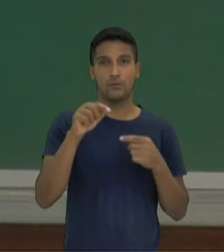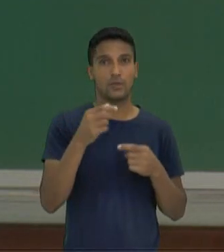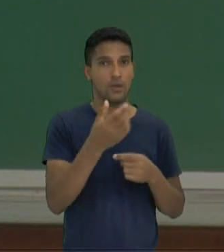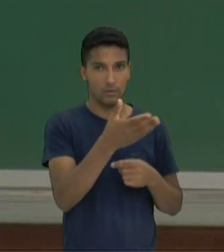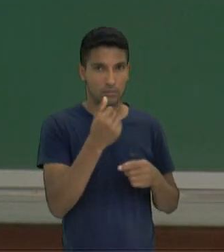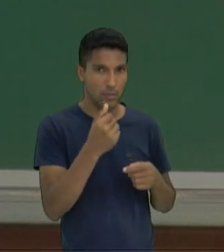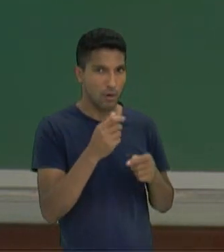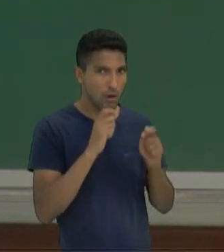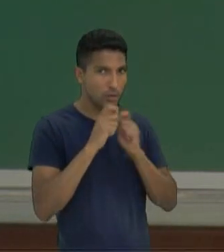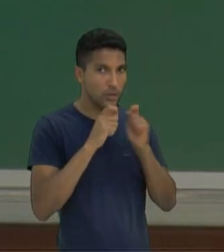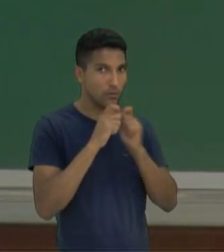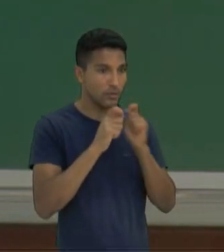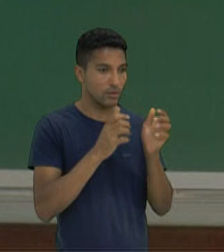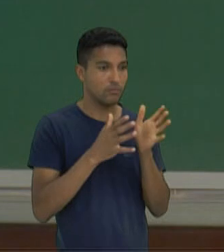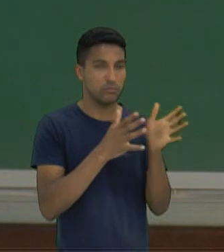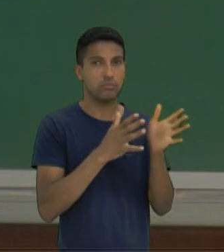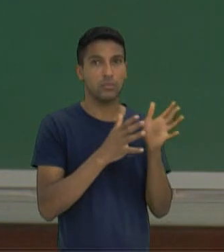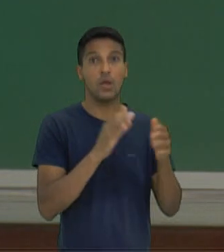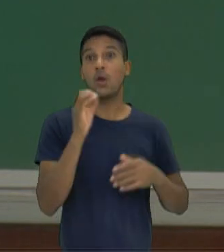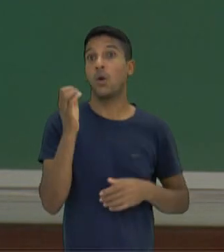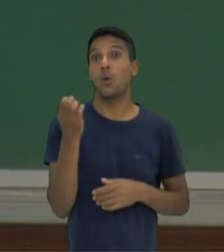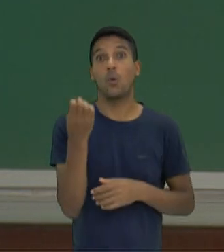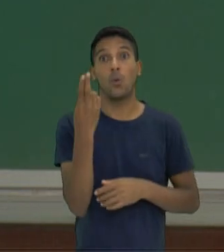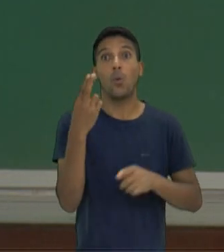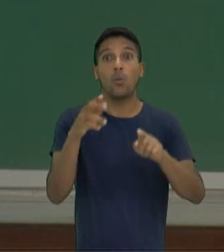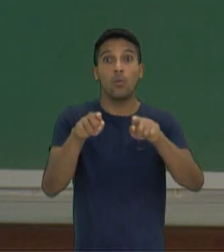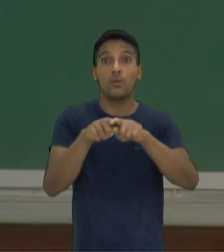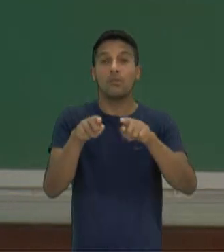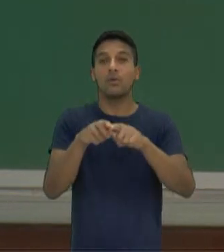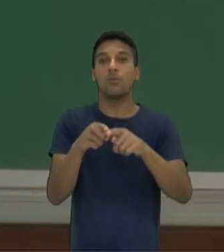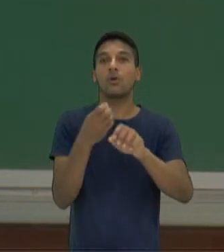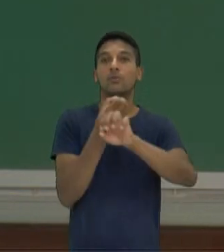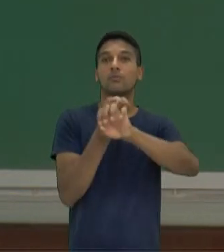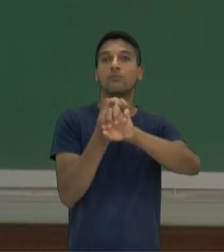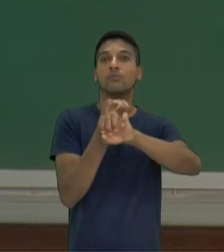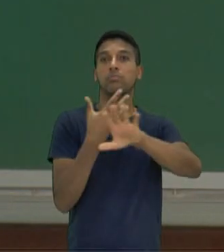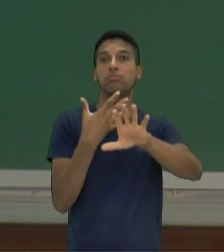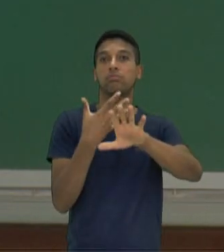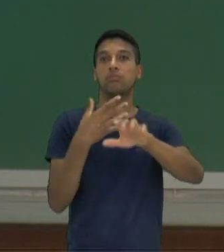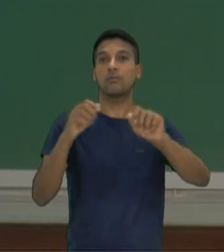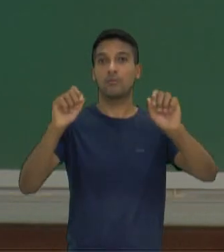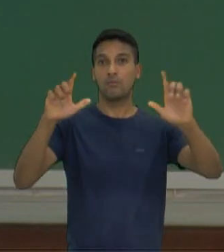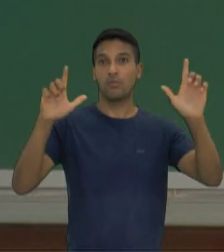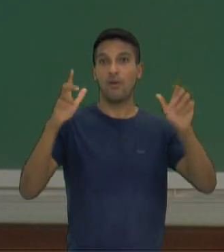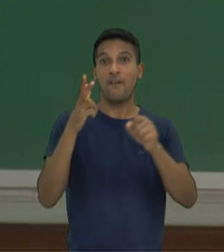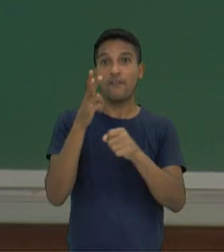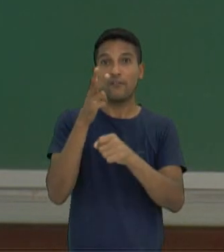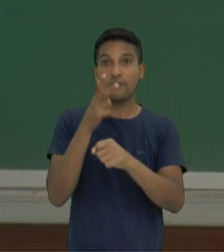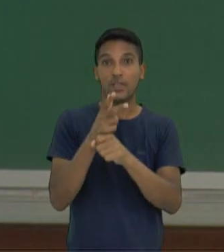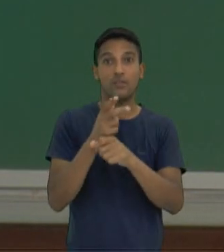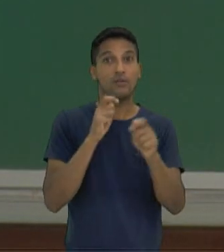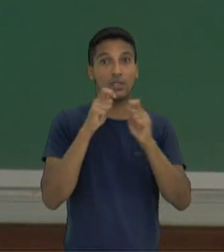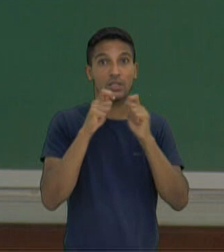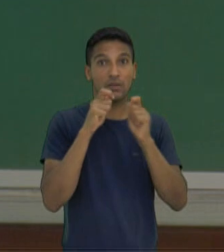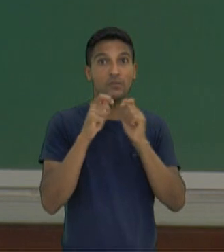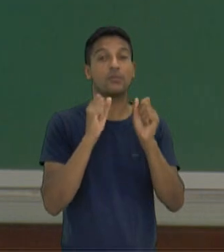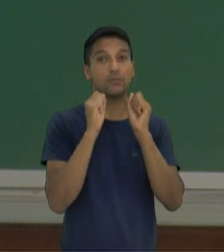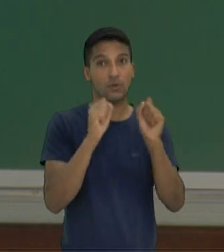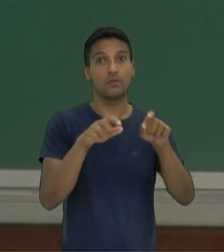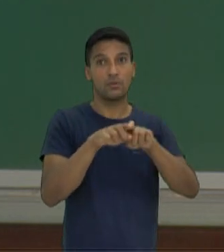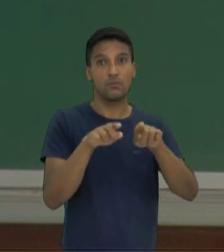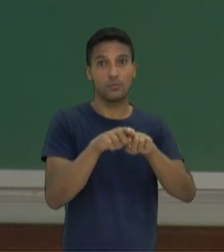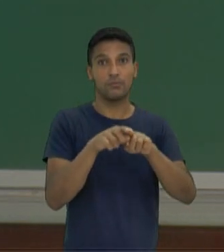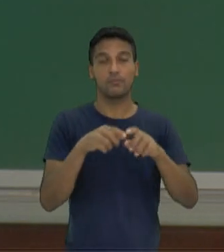entrevista por chamada de vídeo, você pode selecionar uma outra pessoa aí da sua família. A letra C pedia para que você fizesse